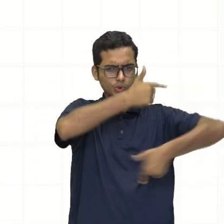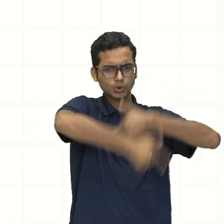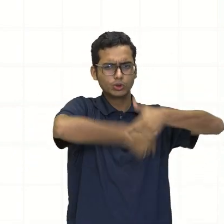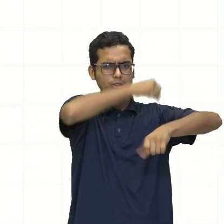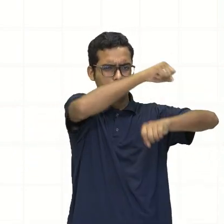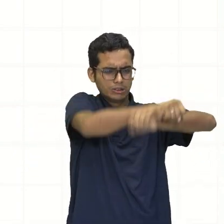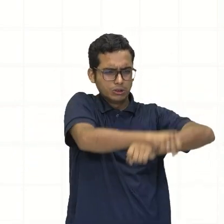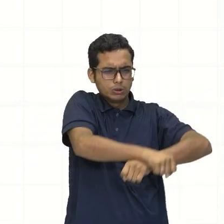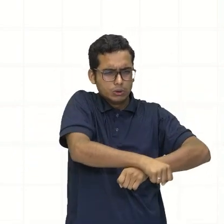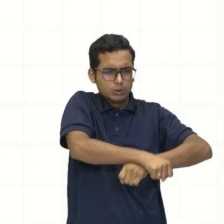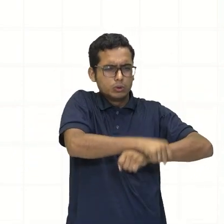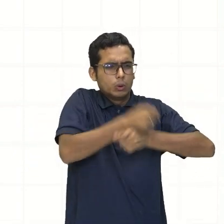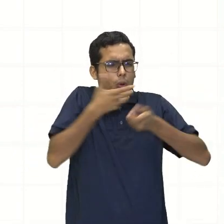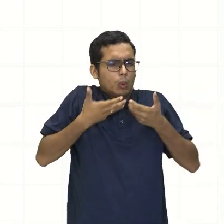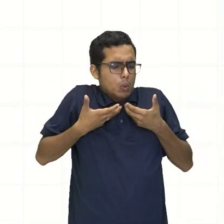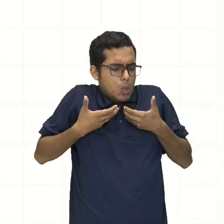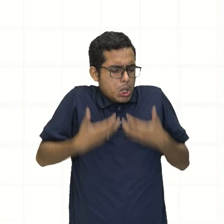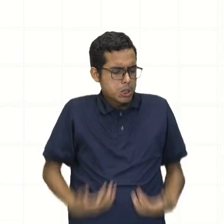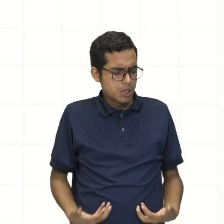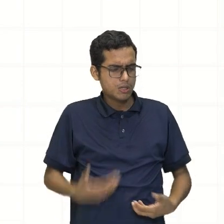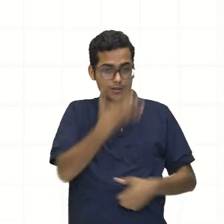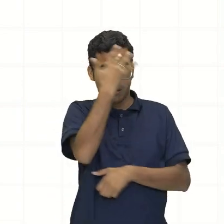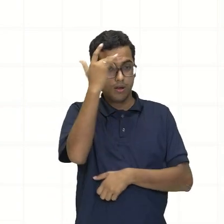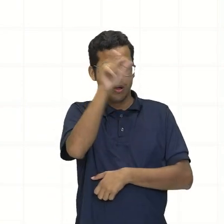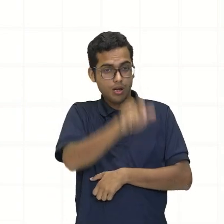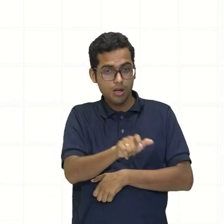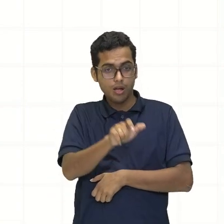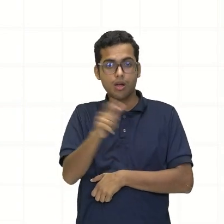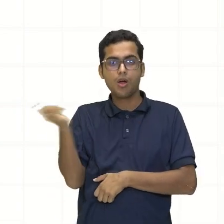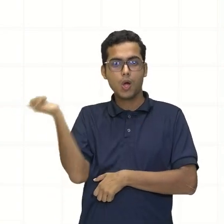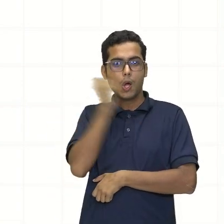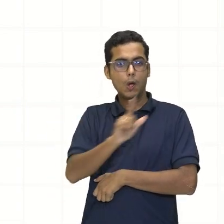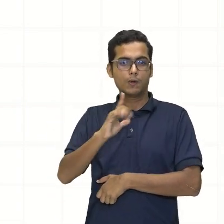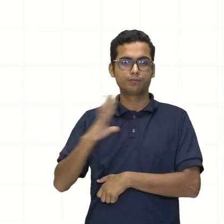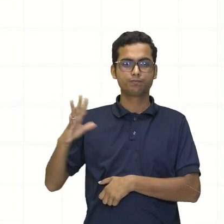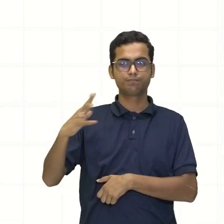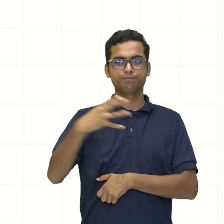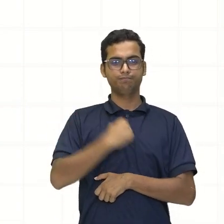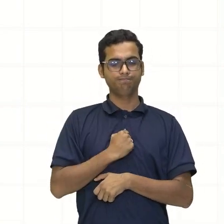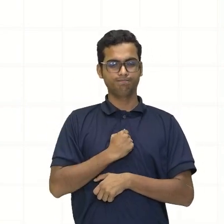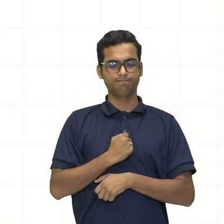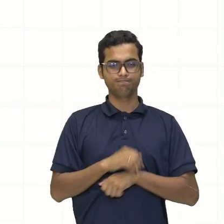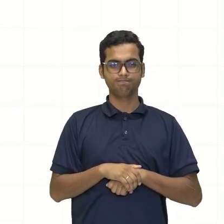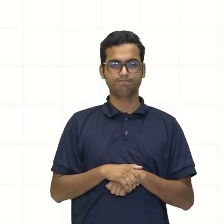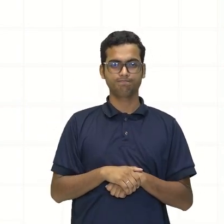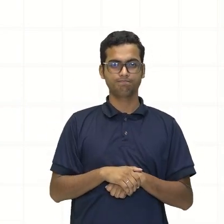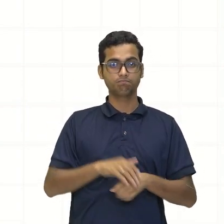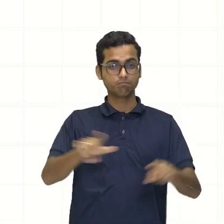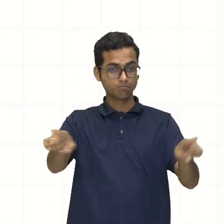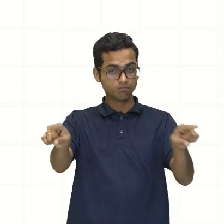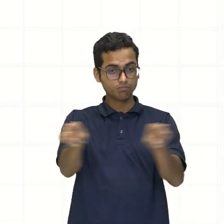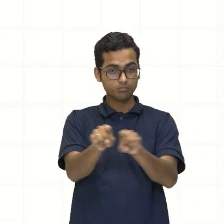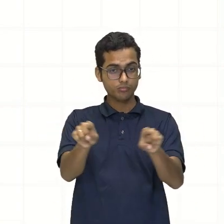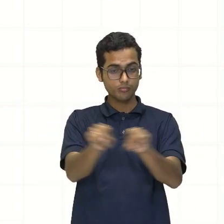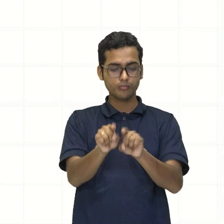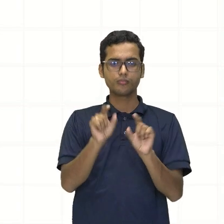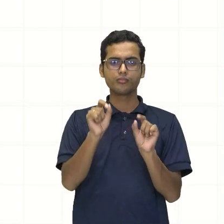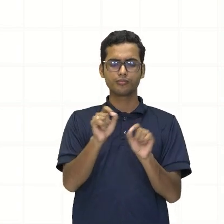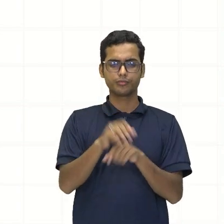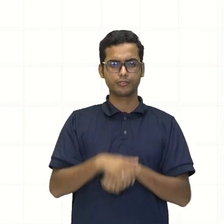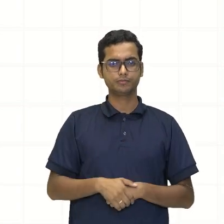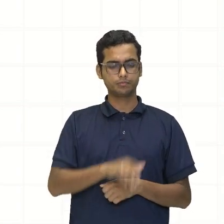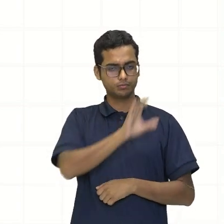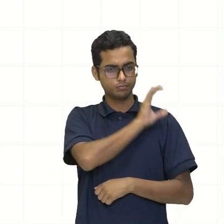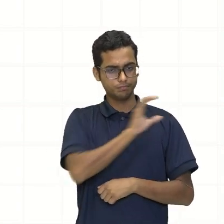a pessoa poderia conseguir a salvação, certo? Outra questão também que os cristãos eles